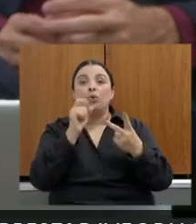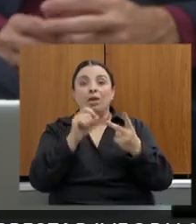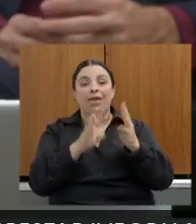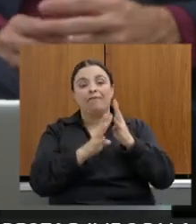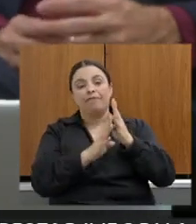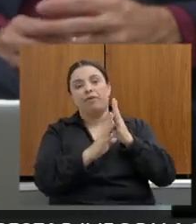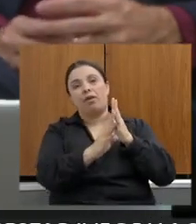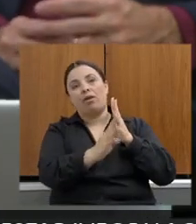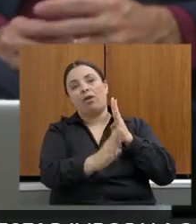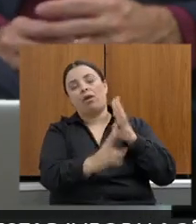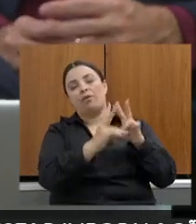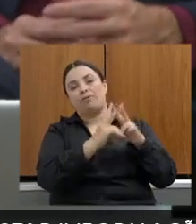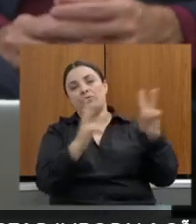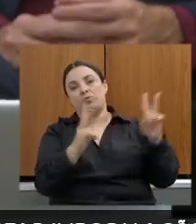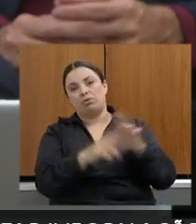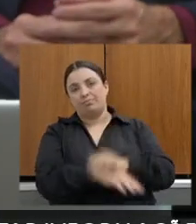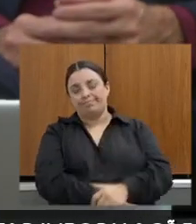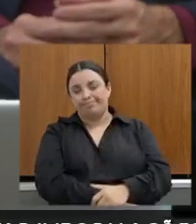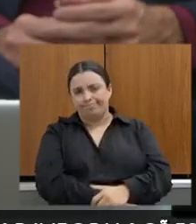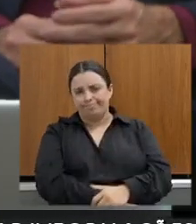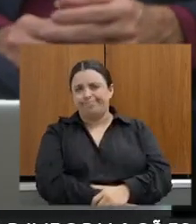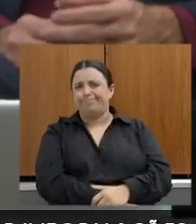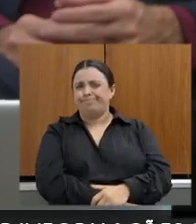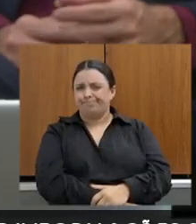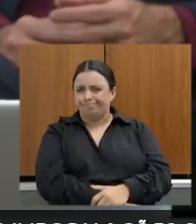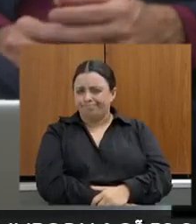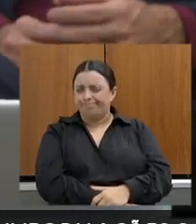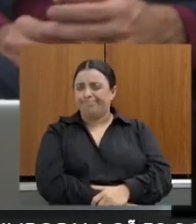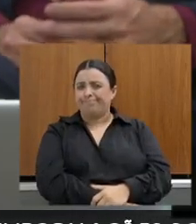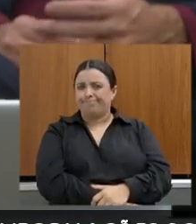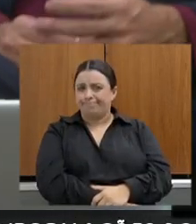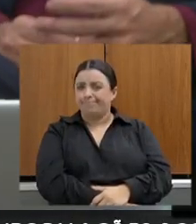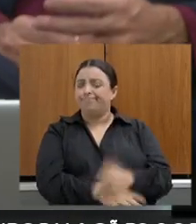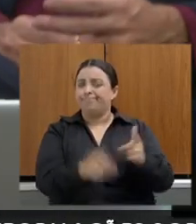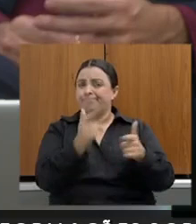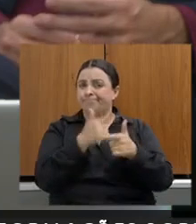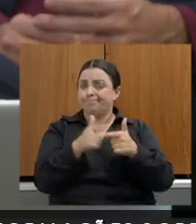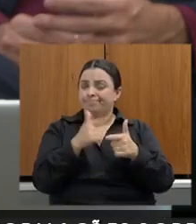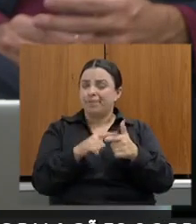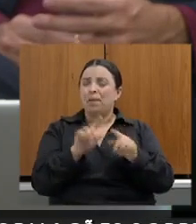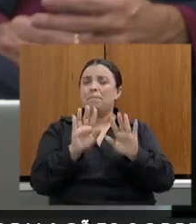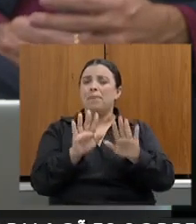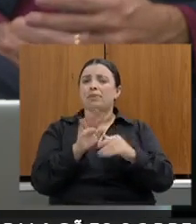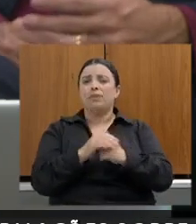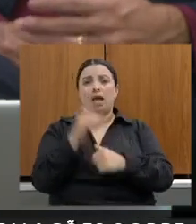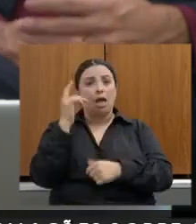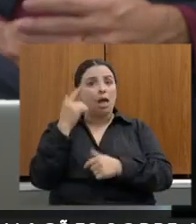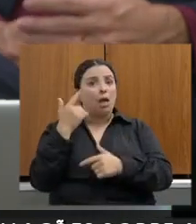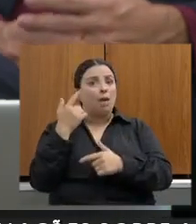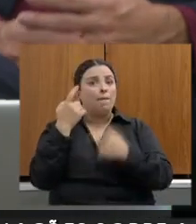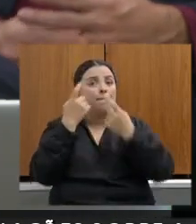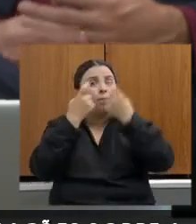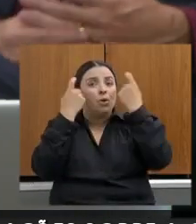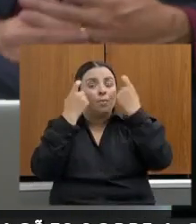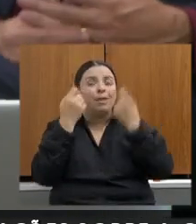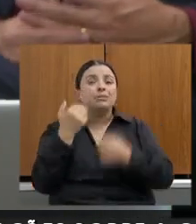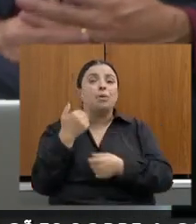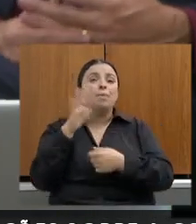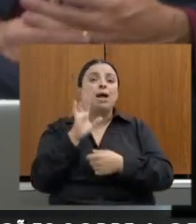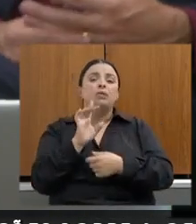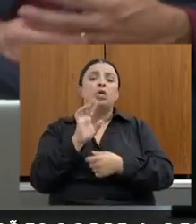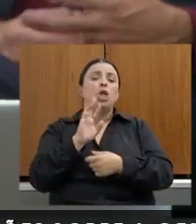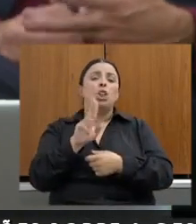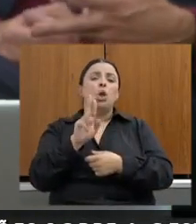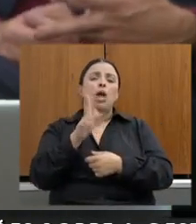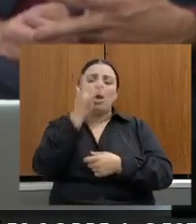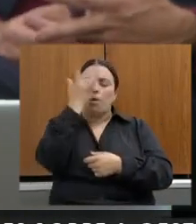menor mas é E aí ó imaginam é com preso eu nosso Vereador tá aqui que